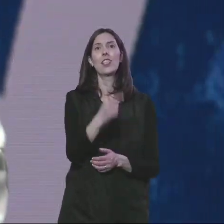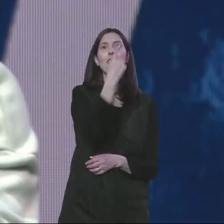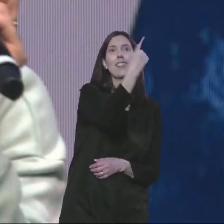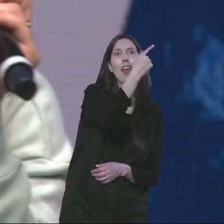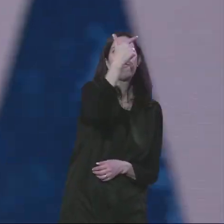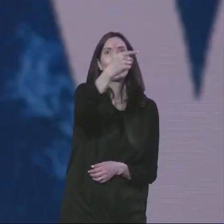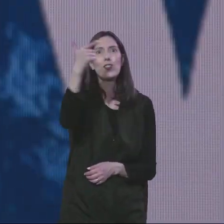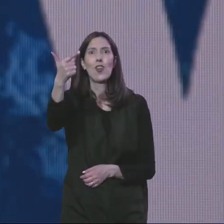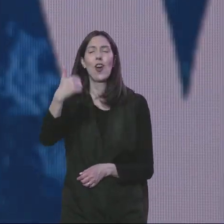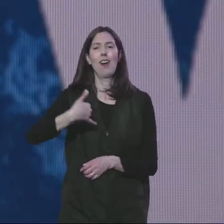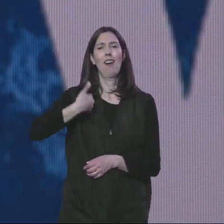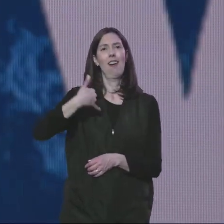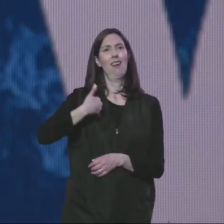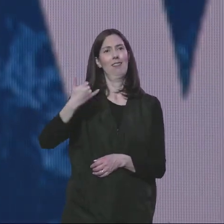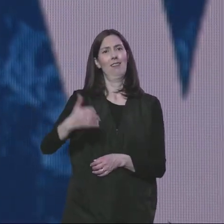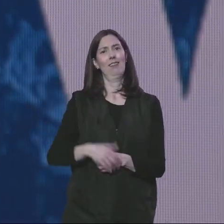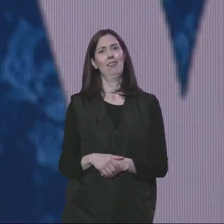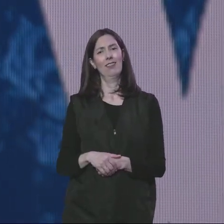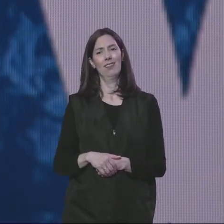122 anos.